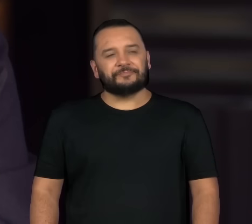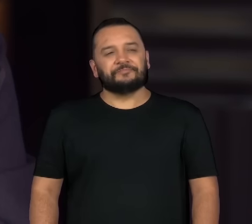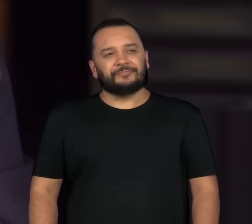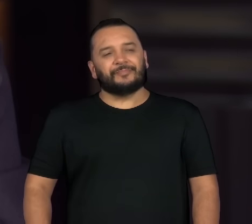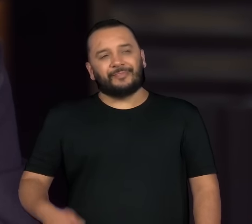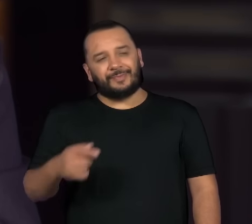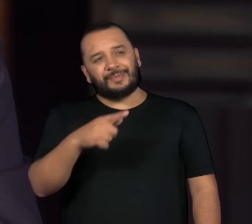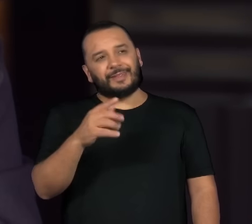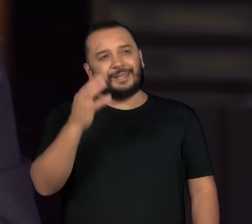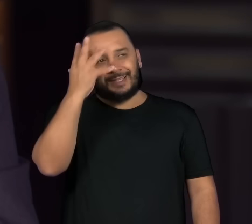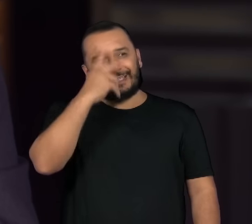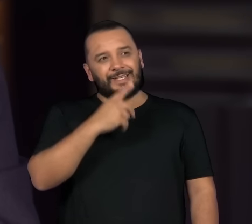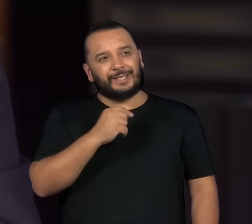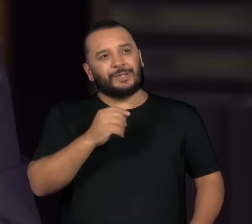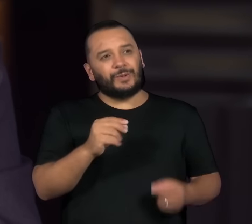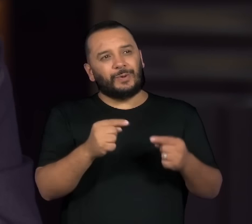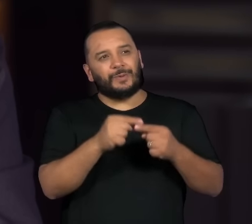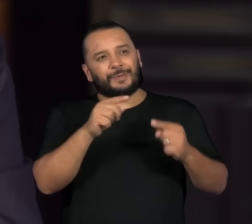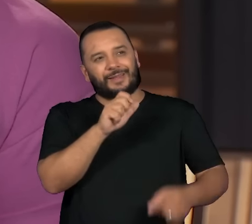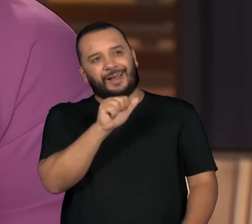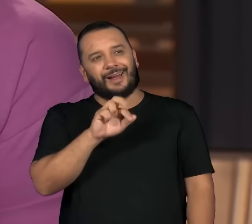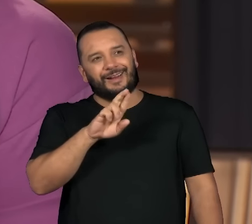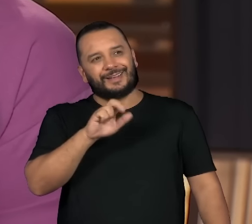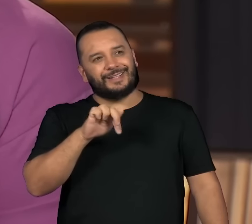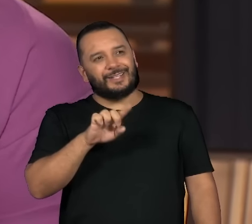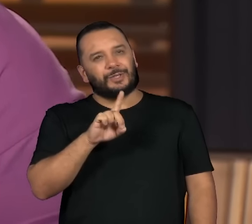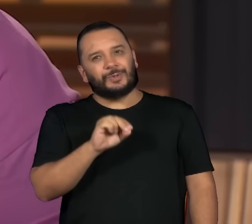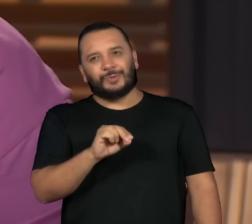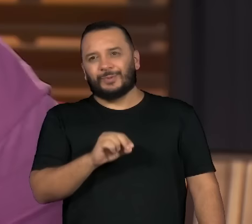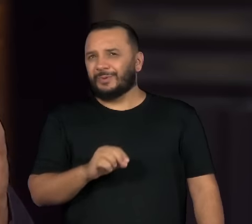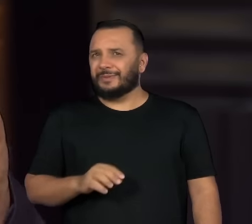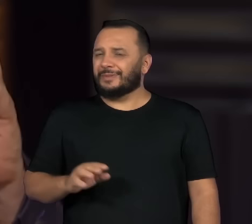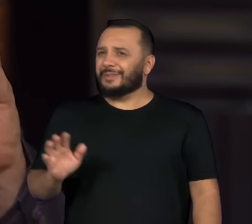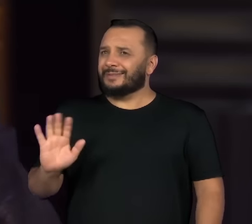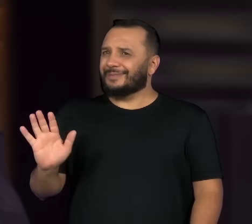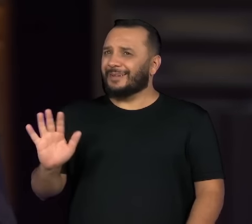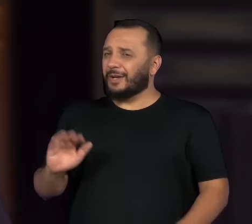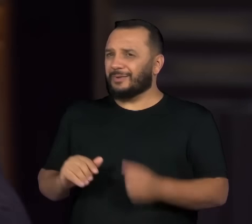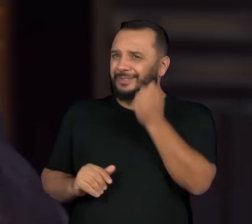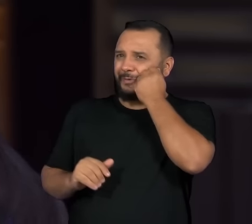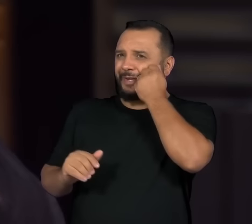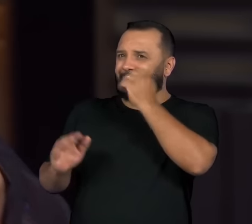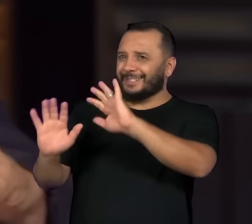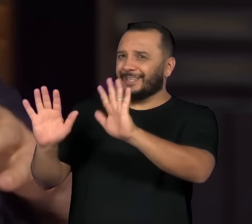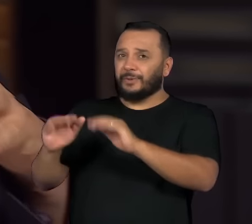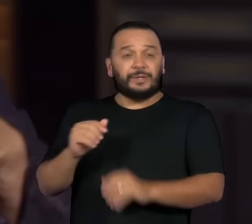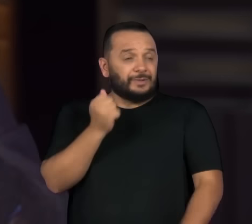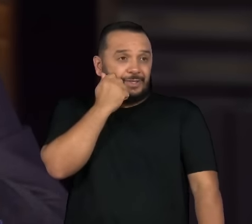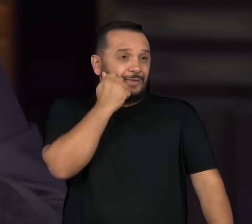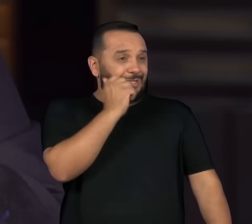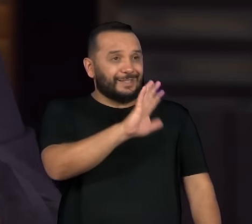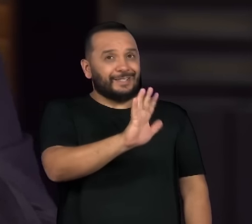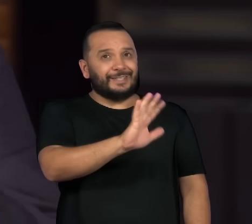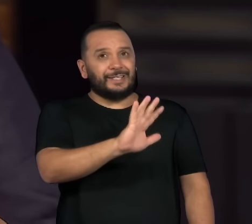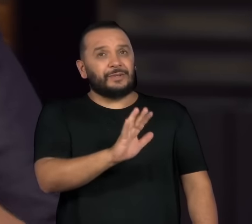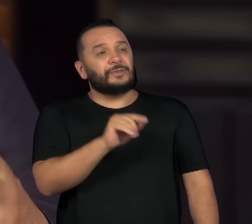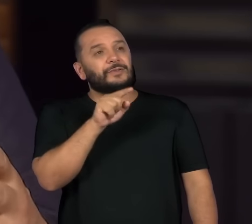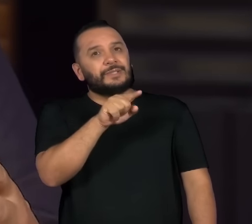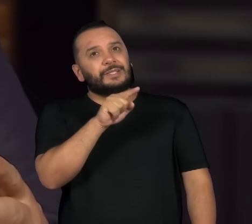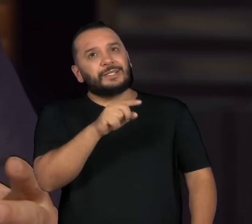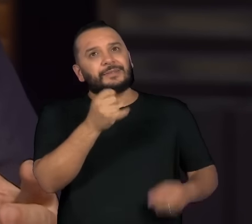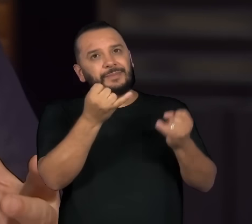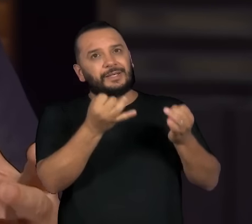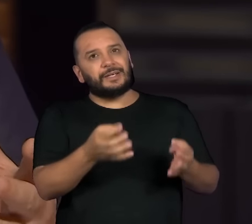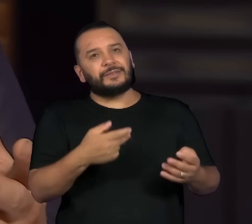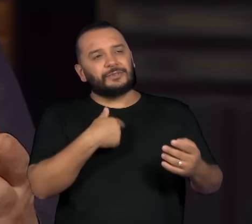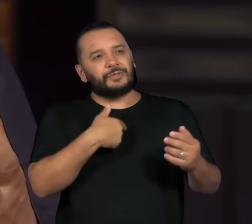tem muito a ver com Arlindo isso, não tem? A baixaria não tem muito, não. Não, baixaria não. Baixaria não. De você estar falando de